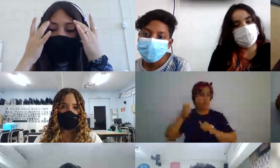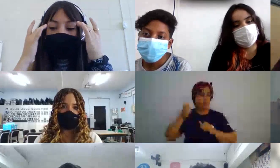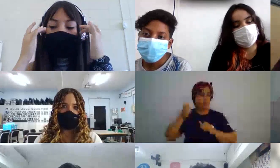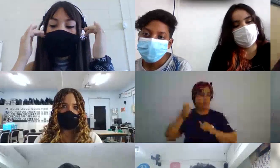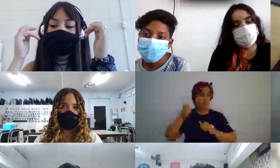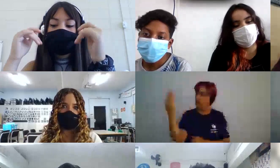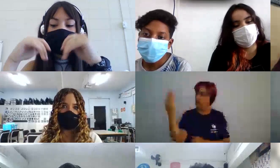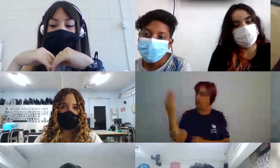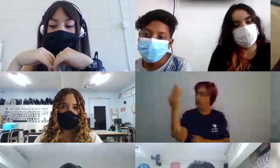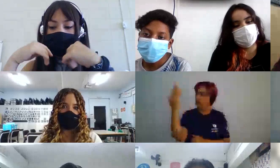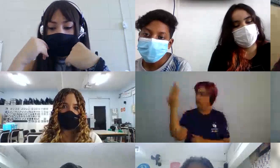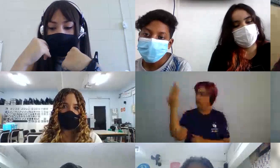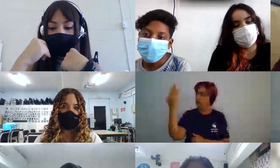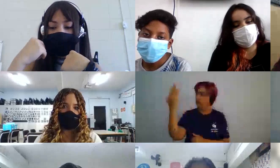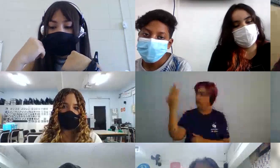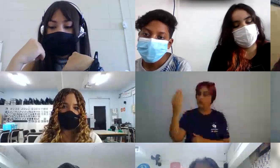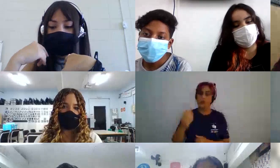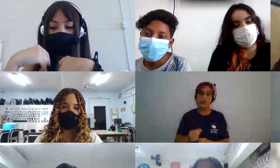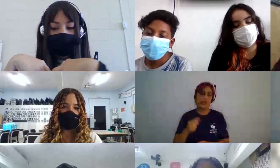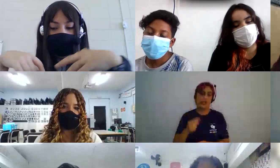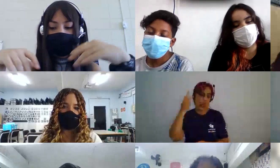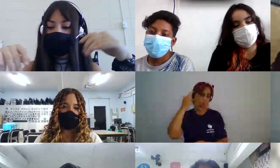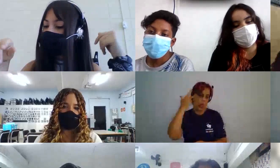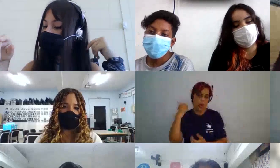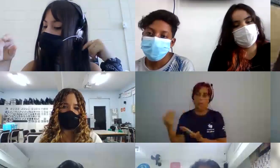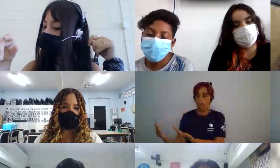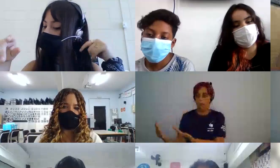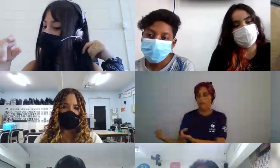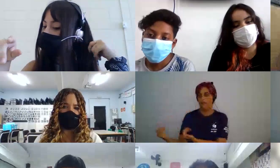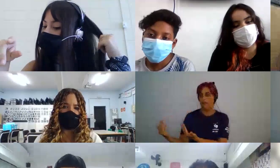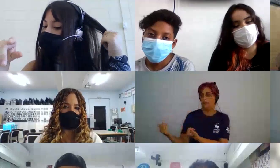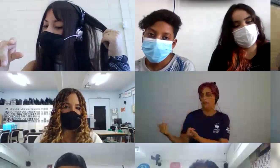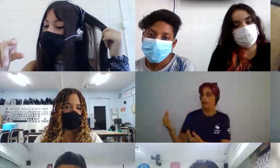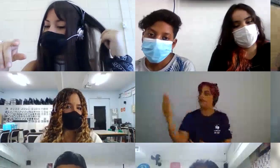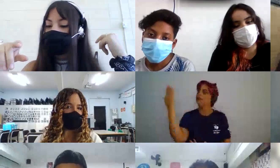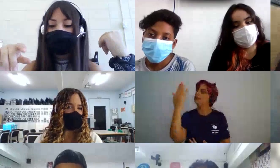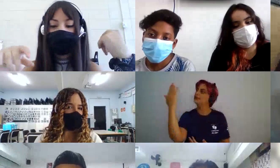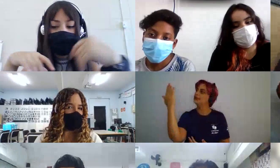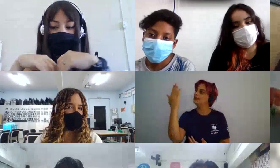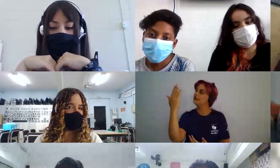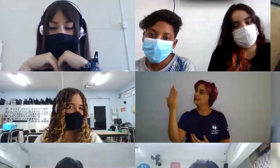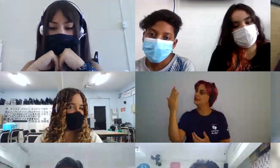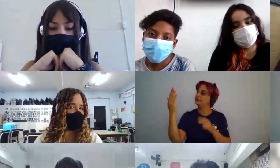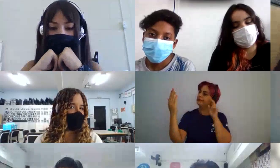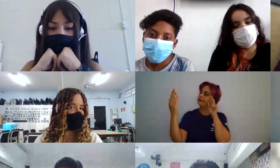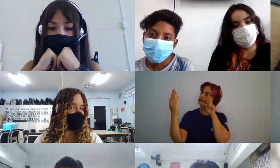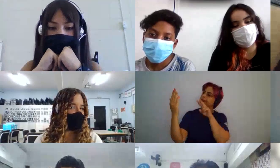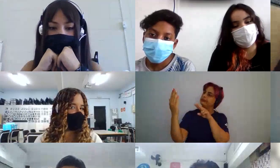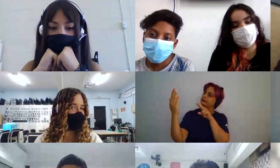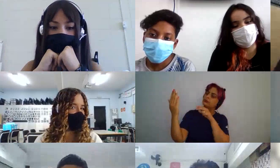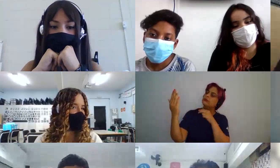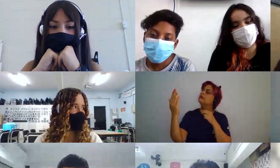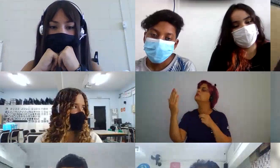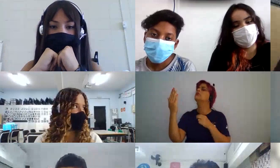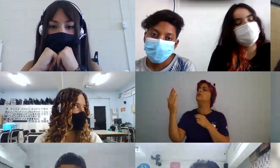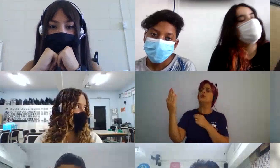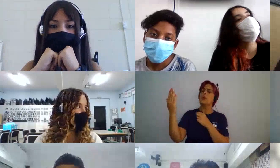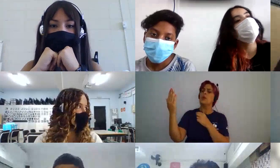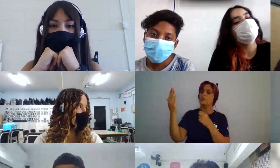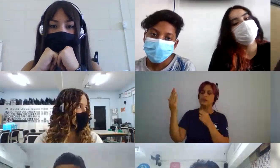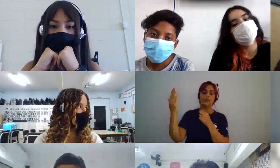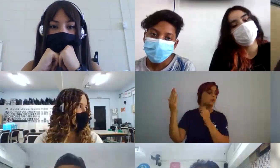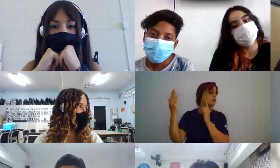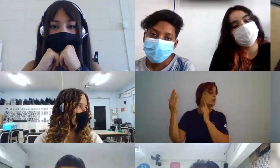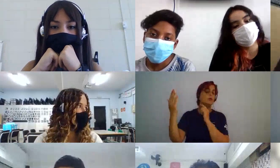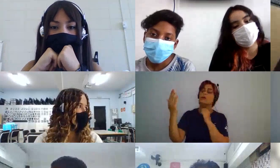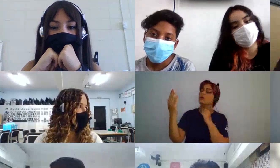sim. Geralmente os adolescentes ficam muito na frente do espelho, eles se olham, eles se observam, eles viram de lado,